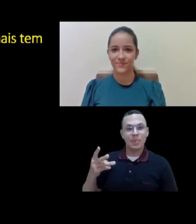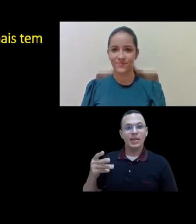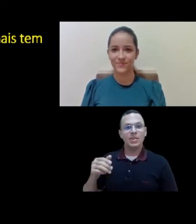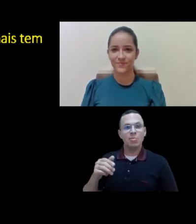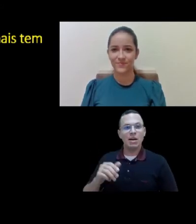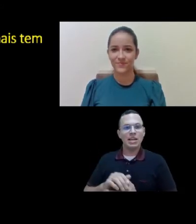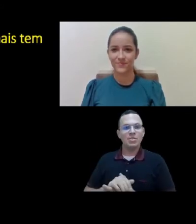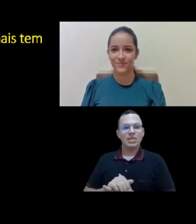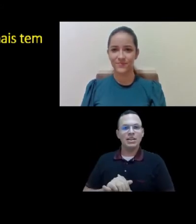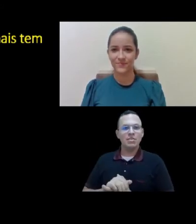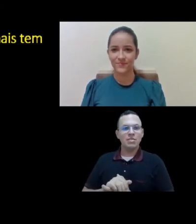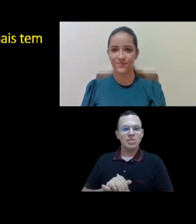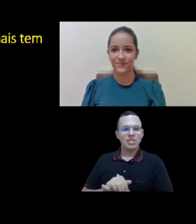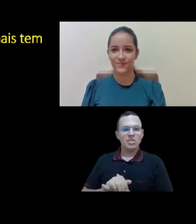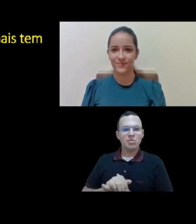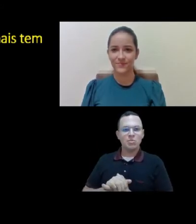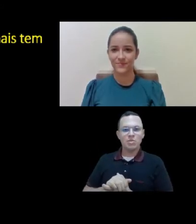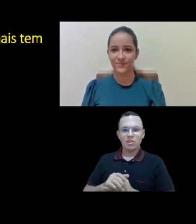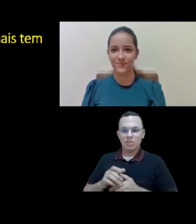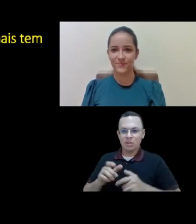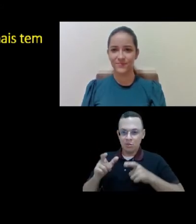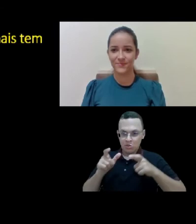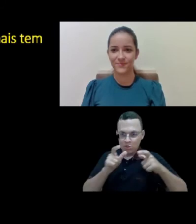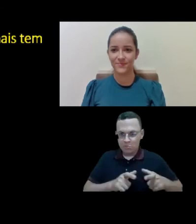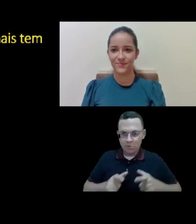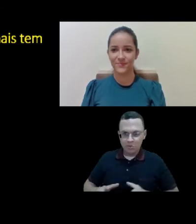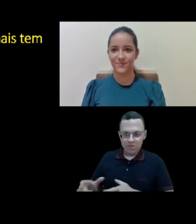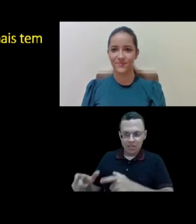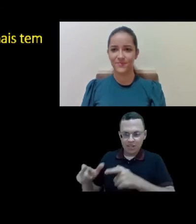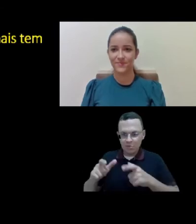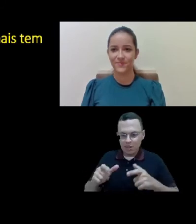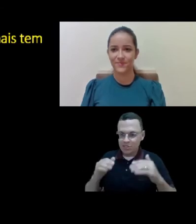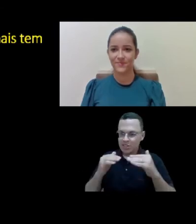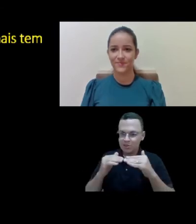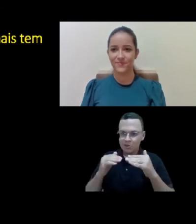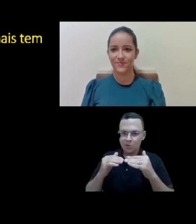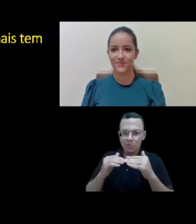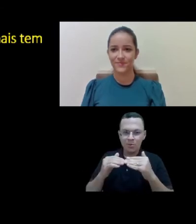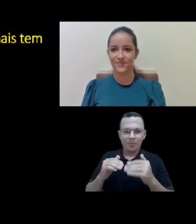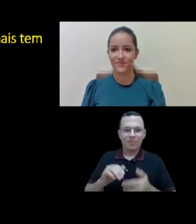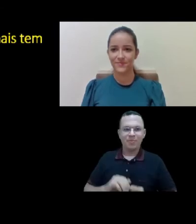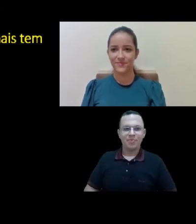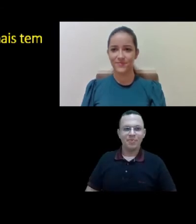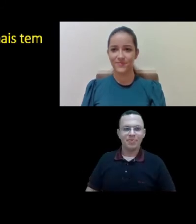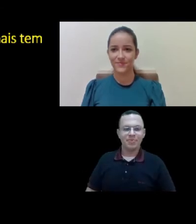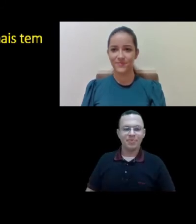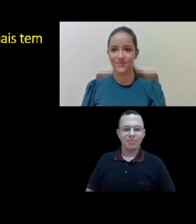Terceira. Então, marque a alternativa que os sinais têm os pontos de articulação em comum.